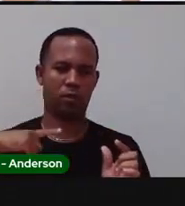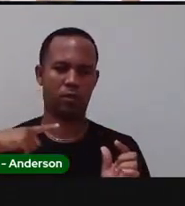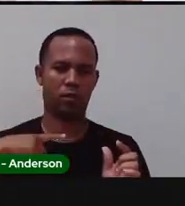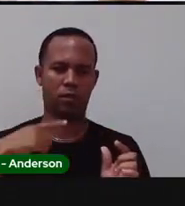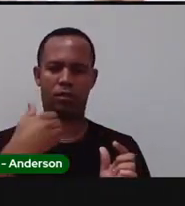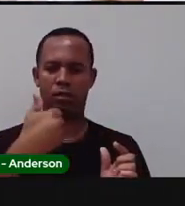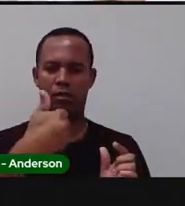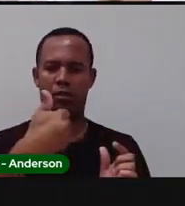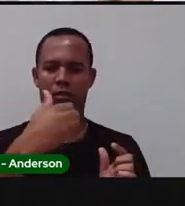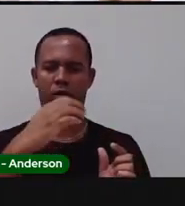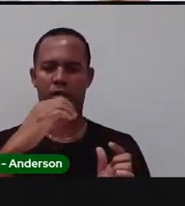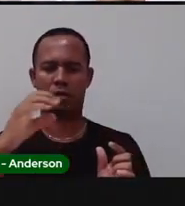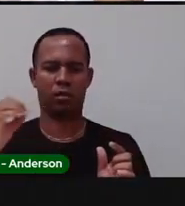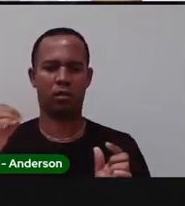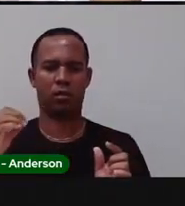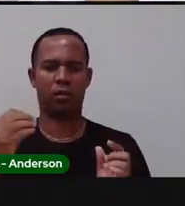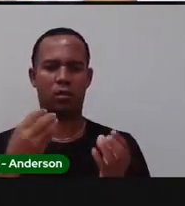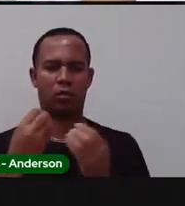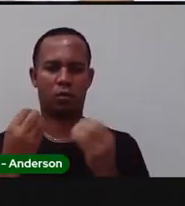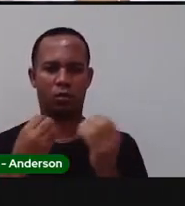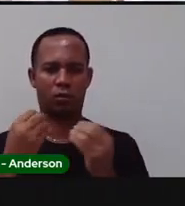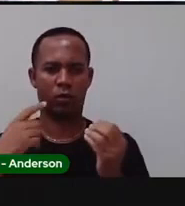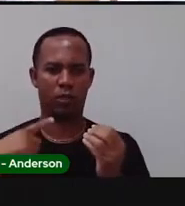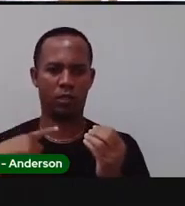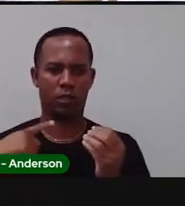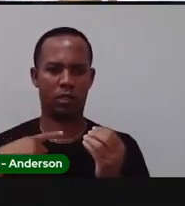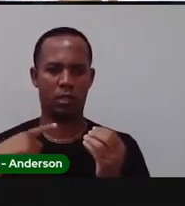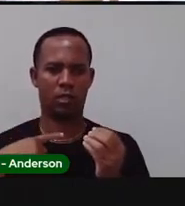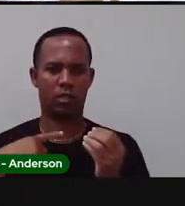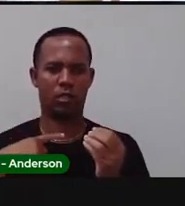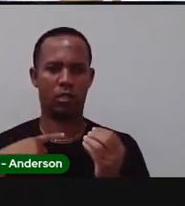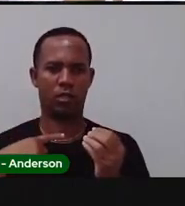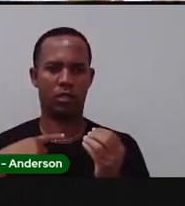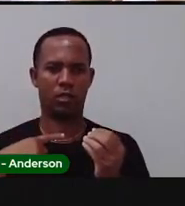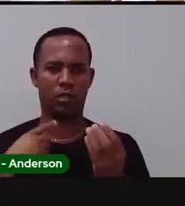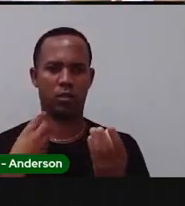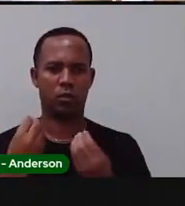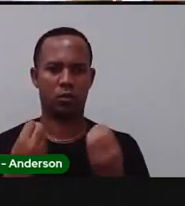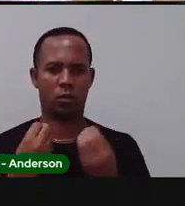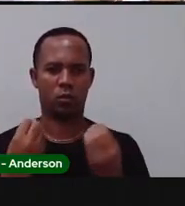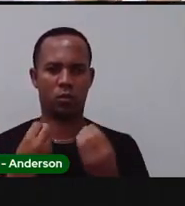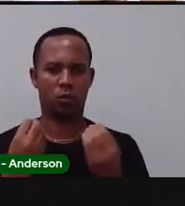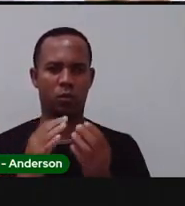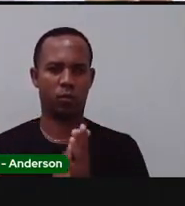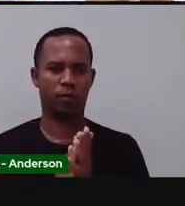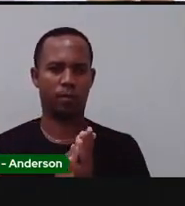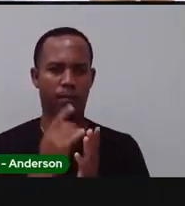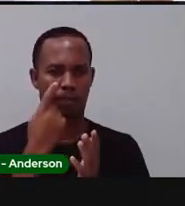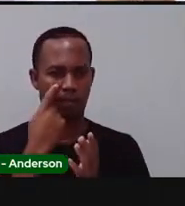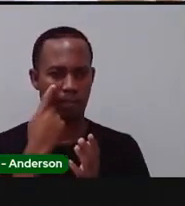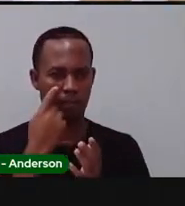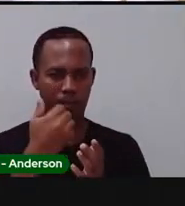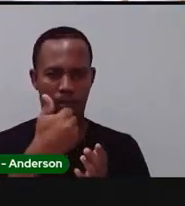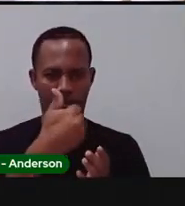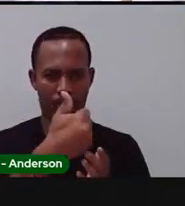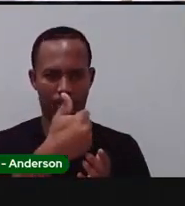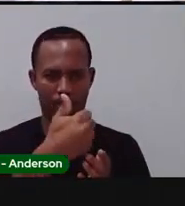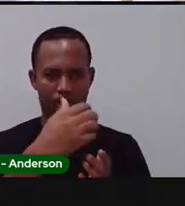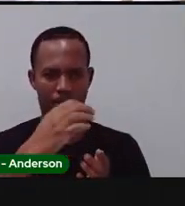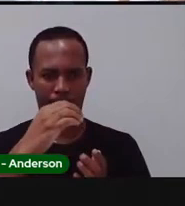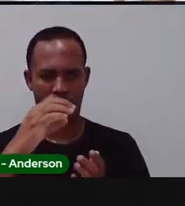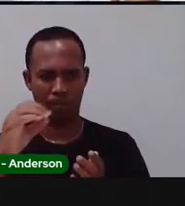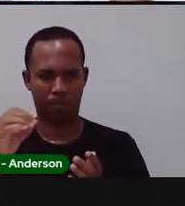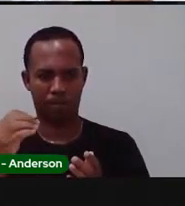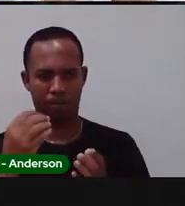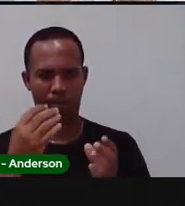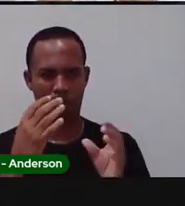isso? Então, se cada palitinho desse vale 100, eu tenho 100 com mais 100, 200. Aí eu venho